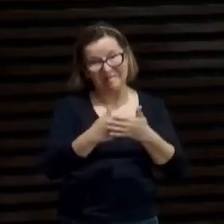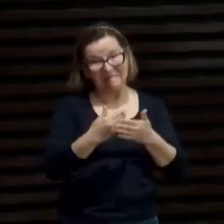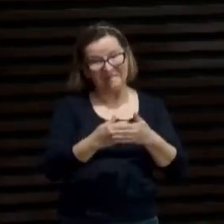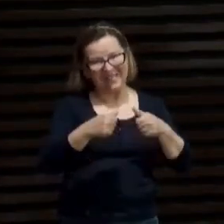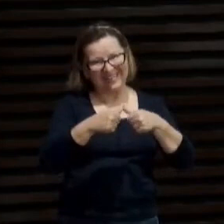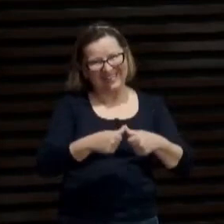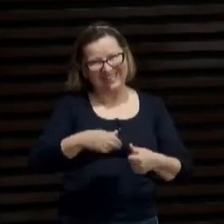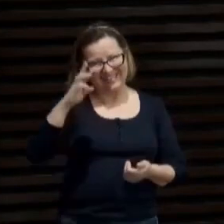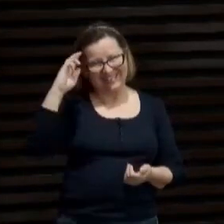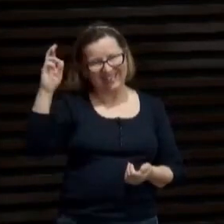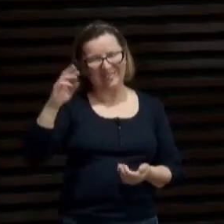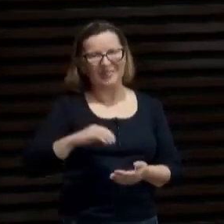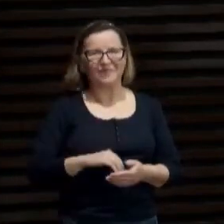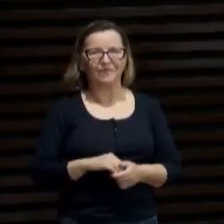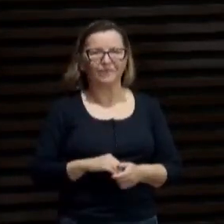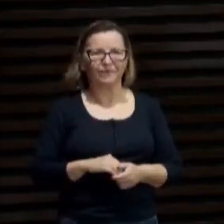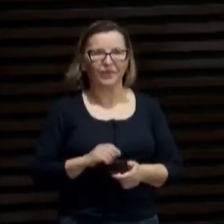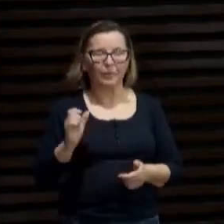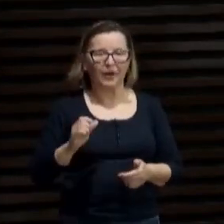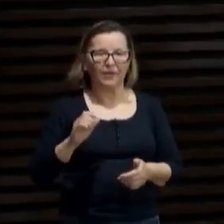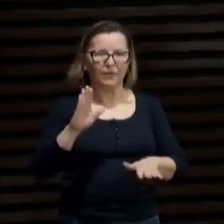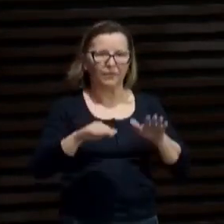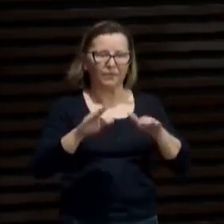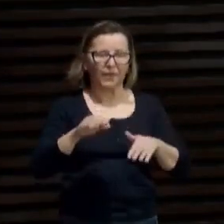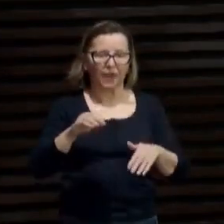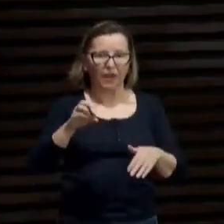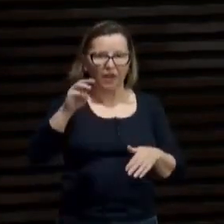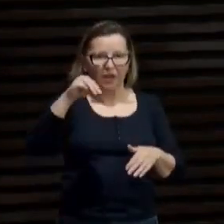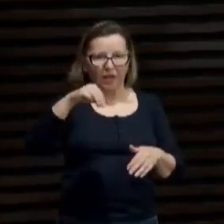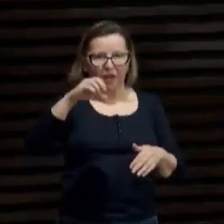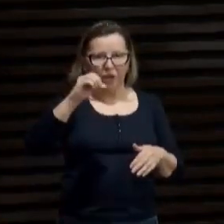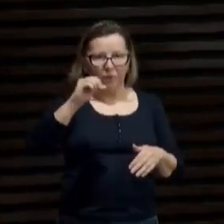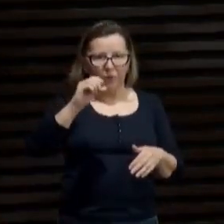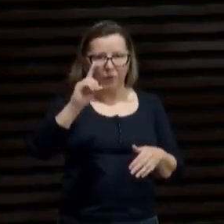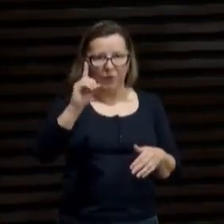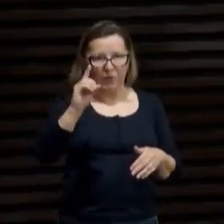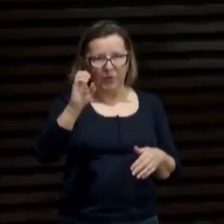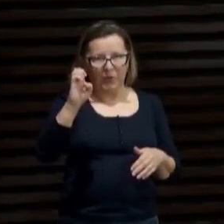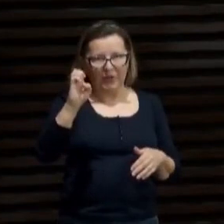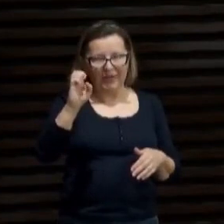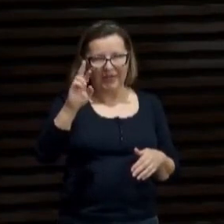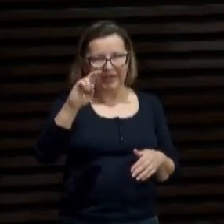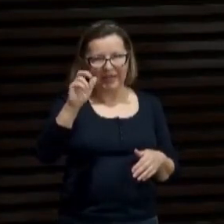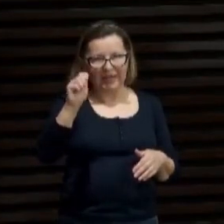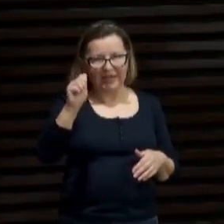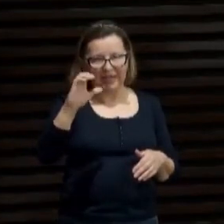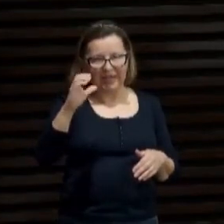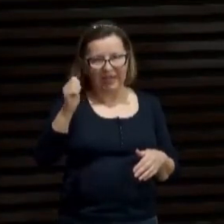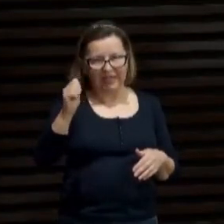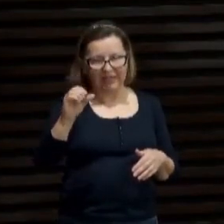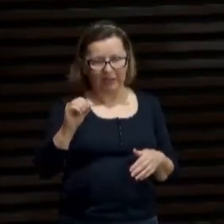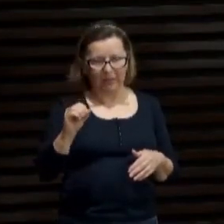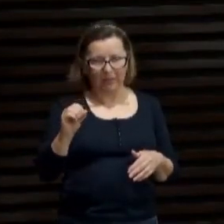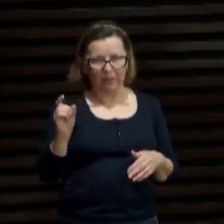Senhor. A palavra moderação aqui, amados, não é no sentido de você não exagerar, né? Tem que comer com moderação, não é